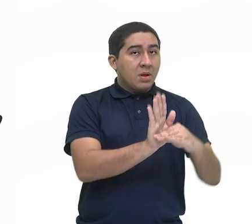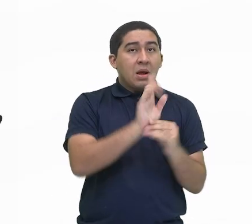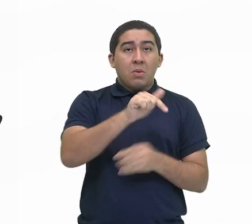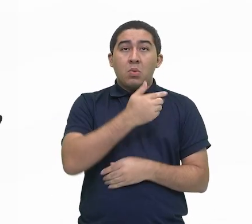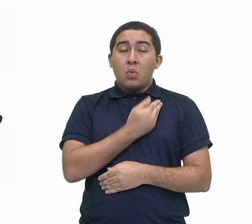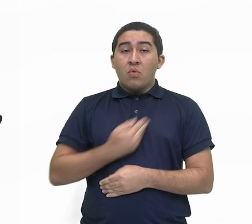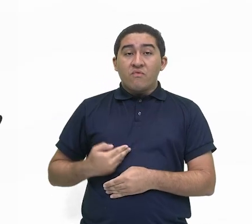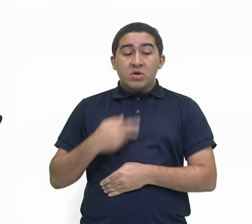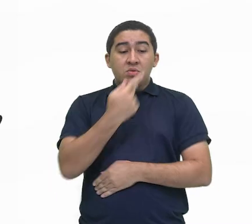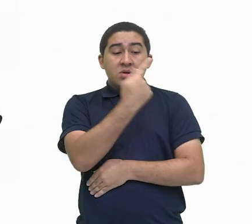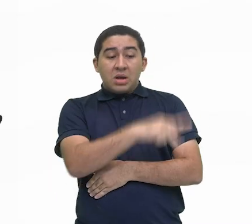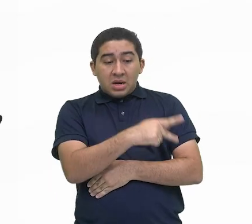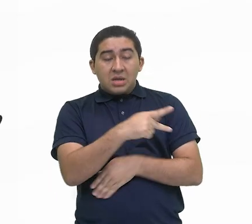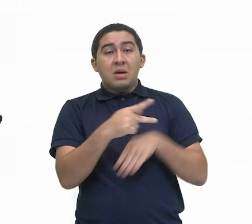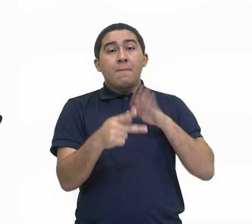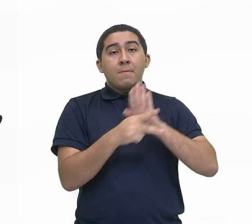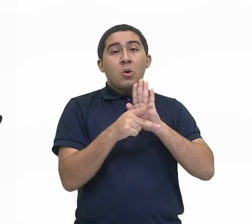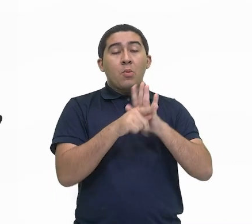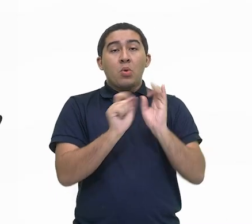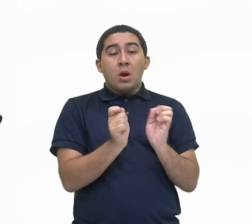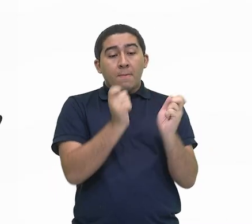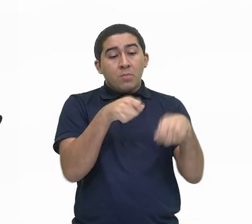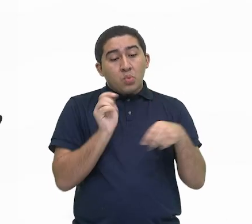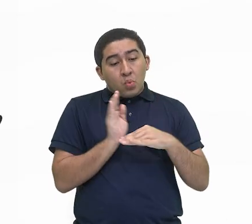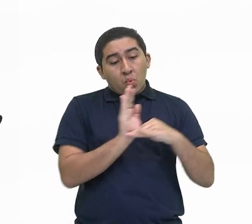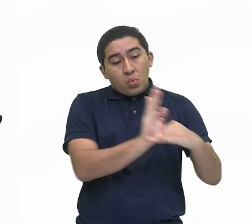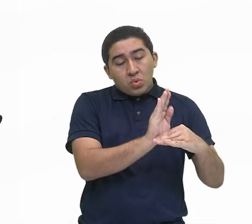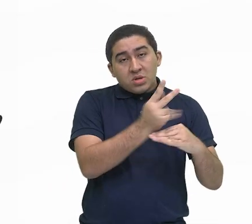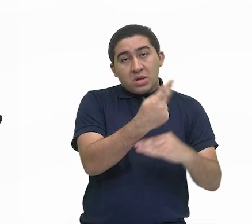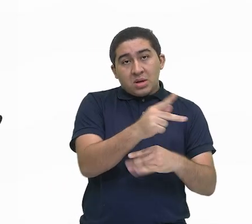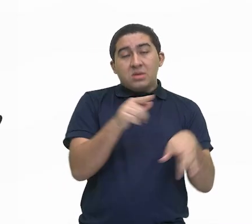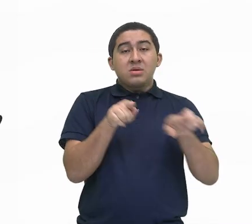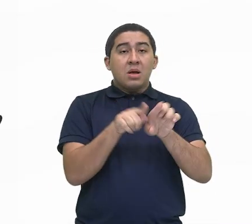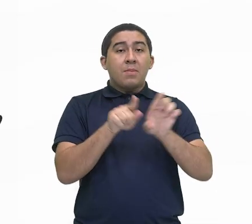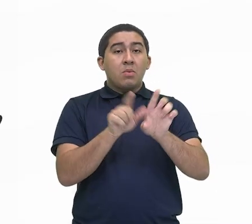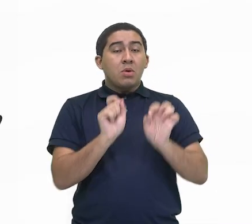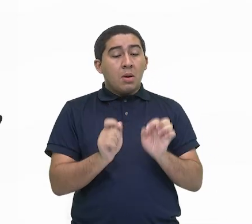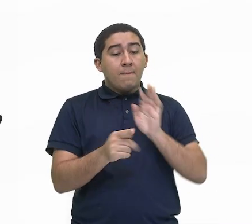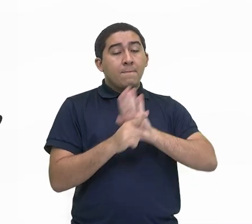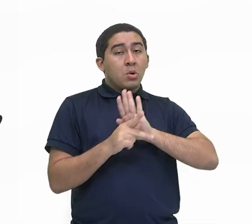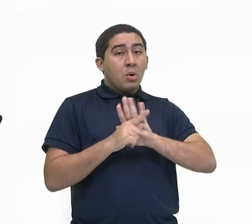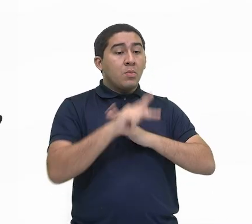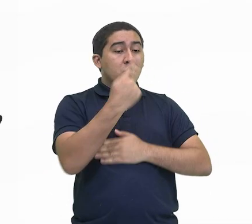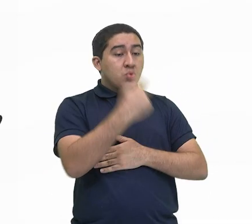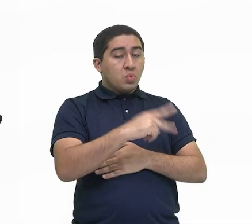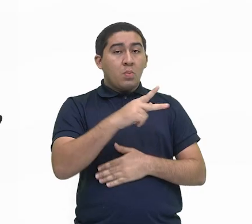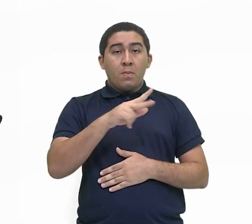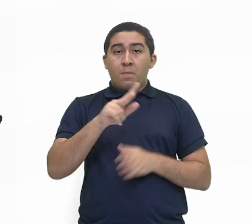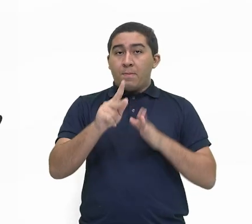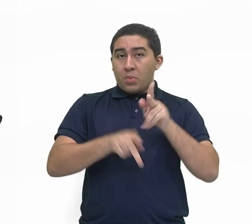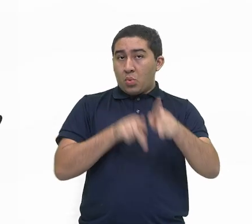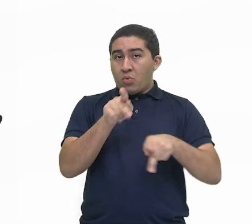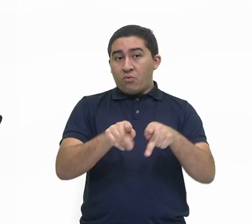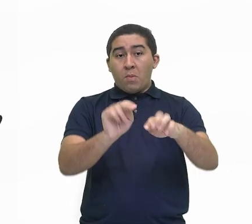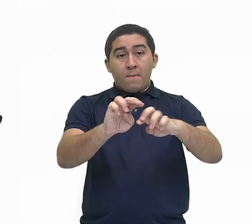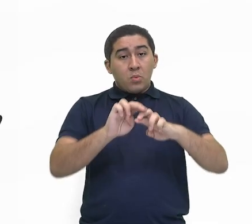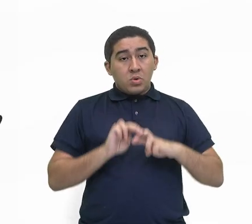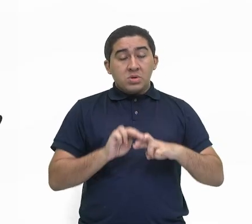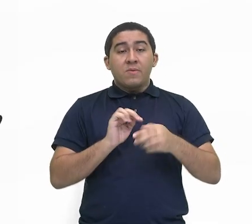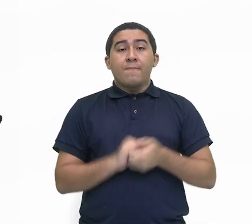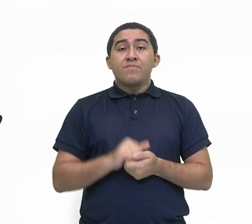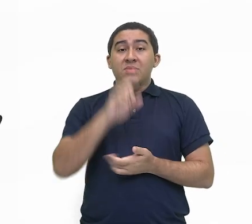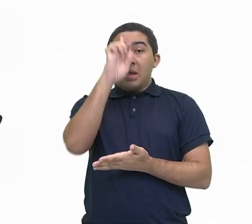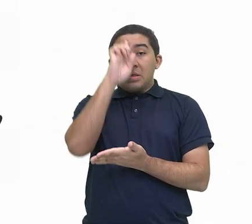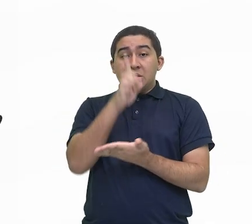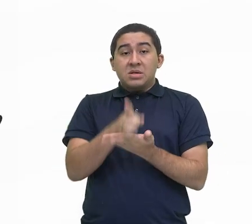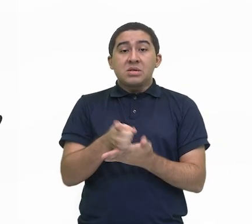é do povo, que é pelo povo e que é para o povo. Portanto, as